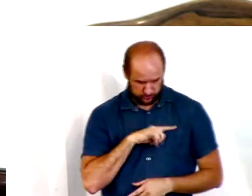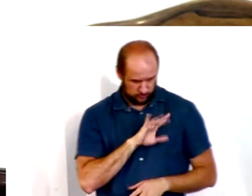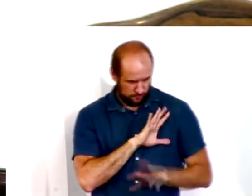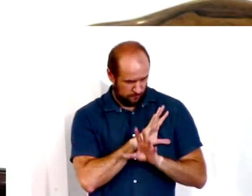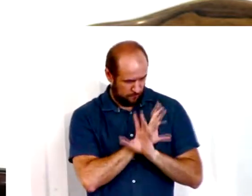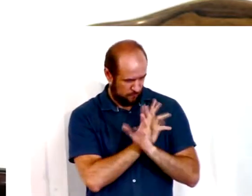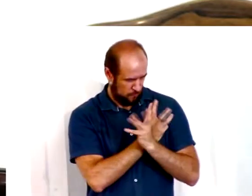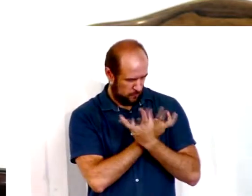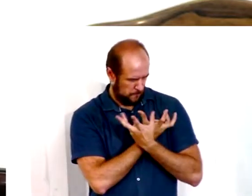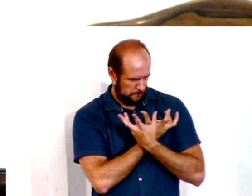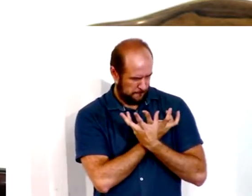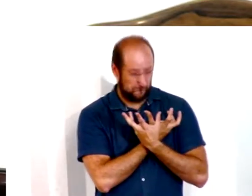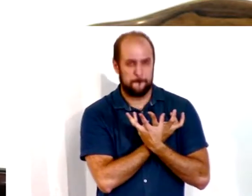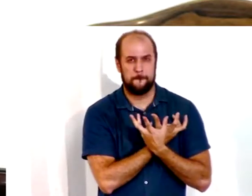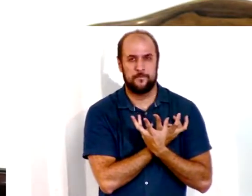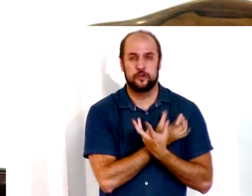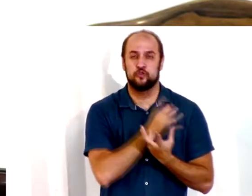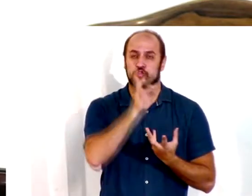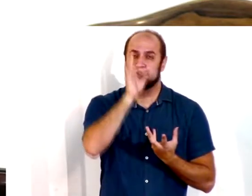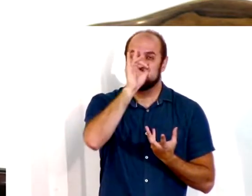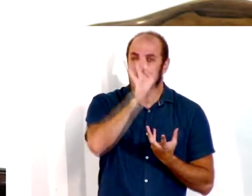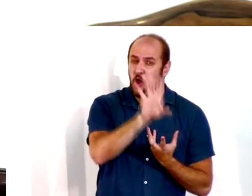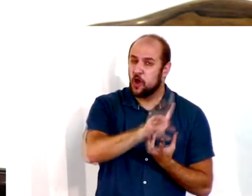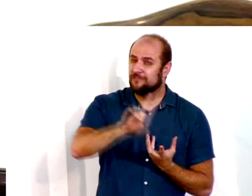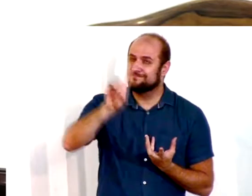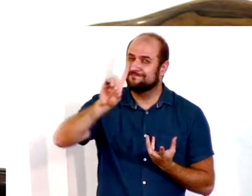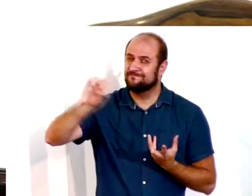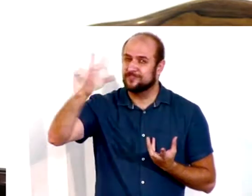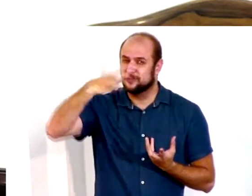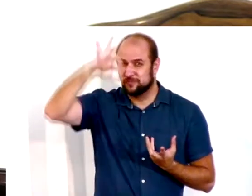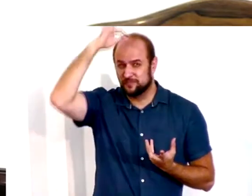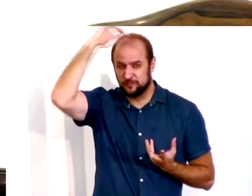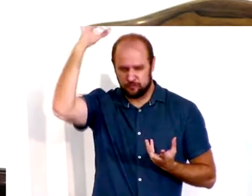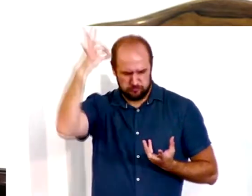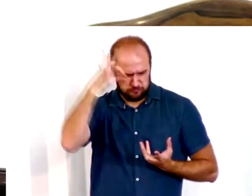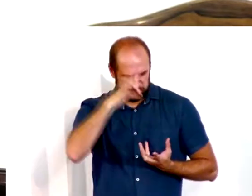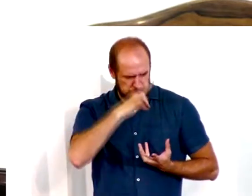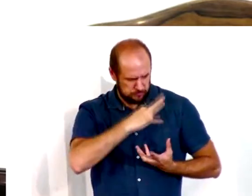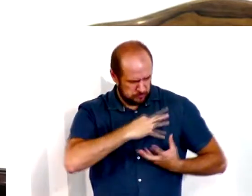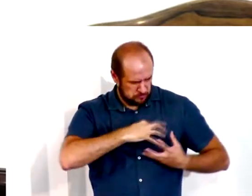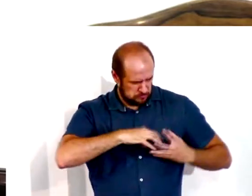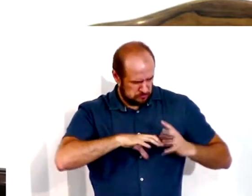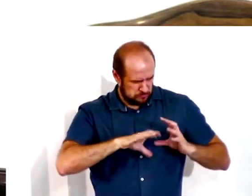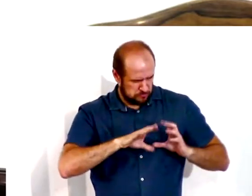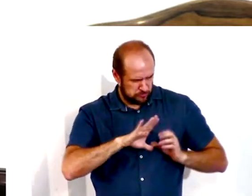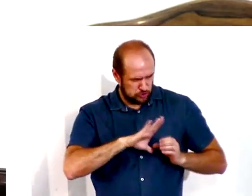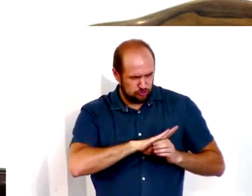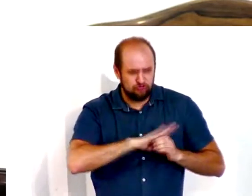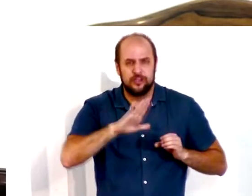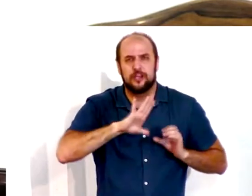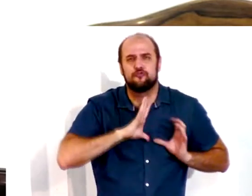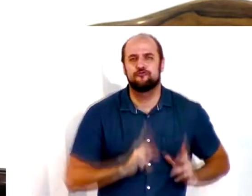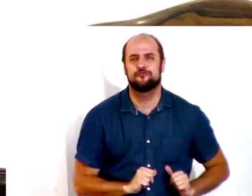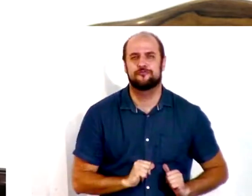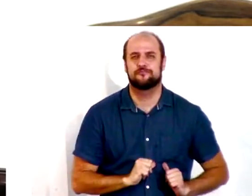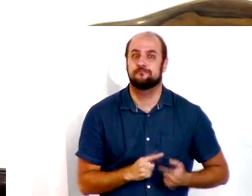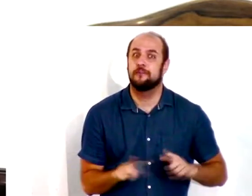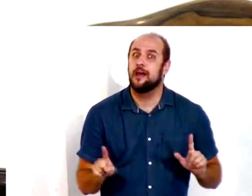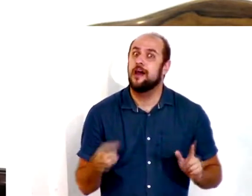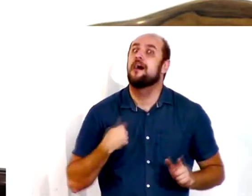preenchido na habitação de Deus através do Espírito Santo. Mas nós precisamos